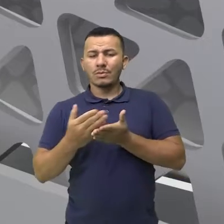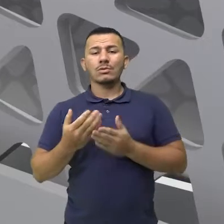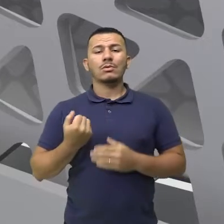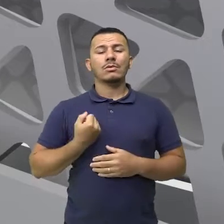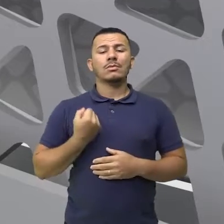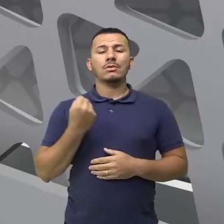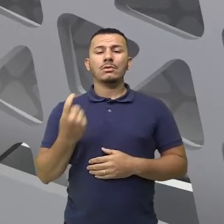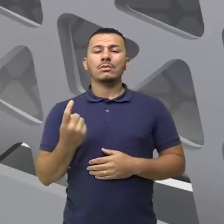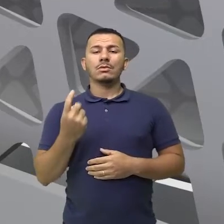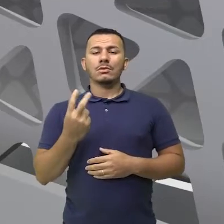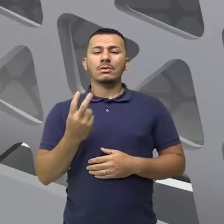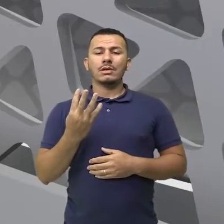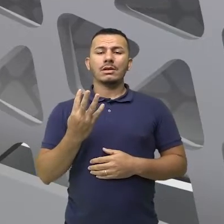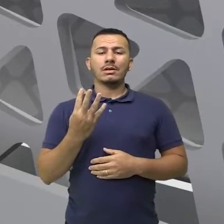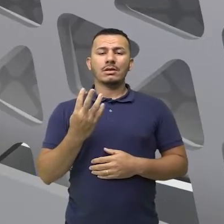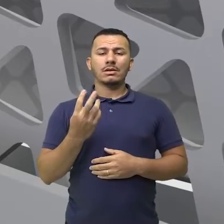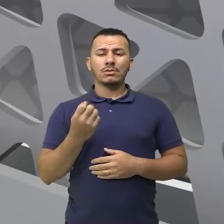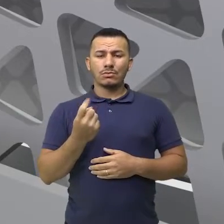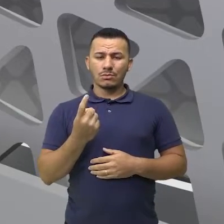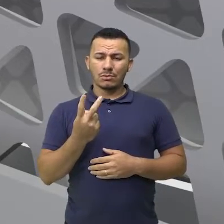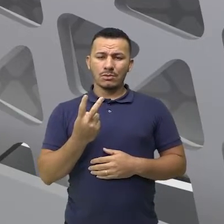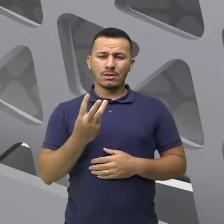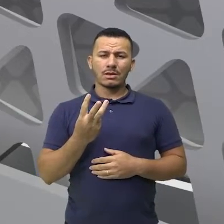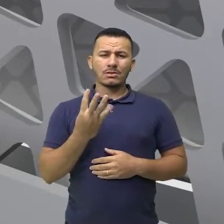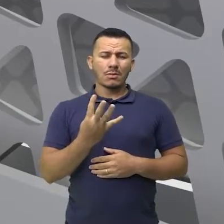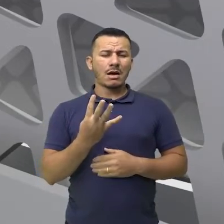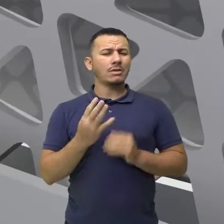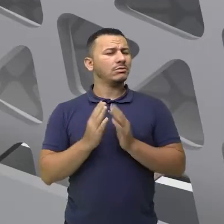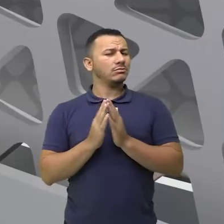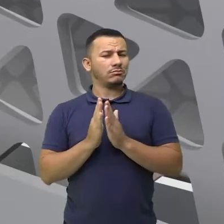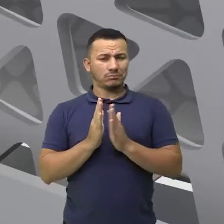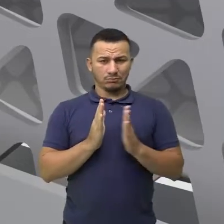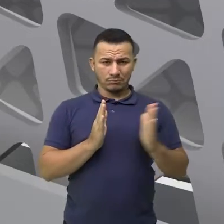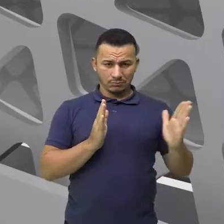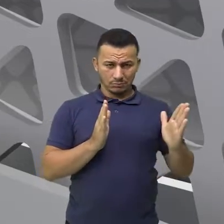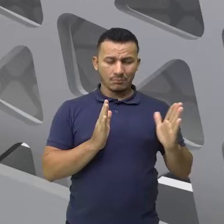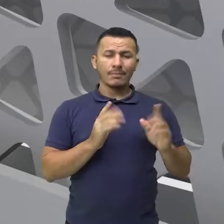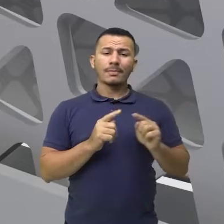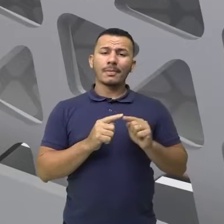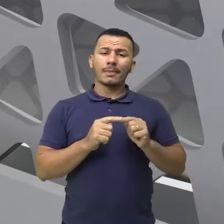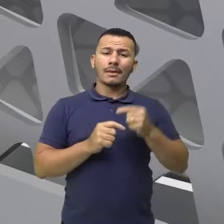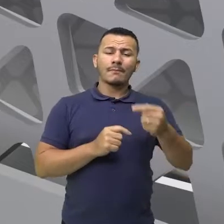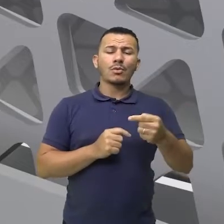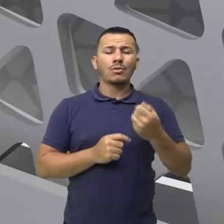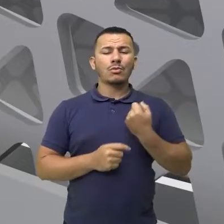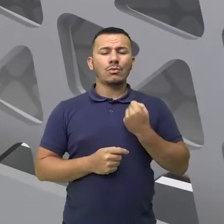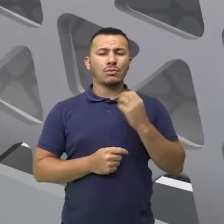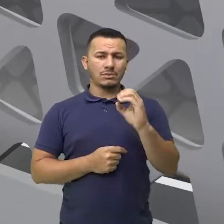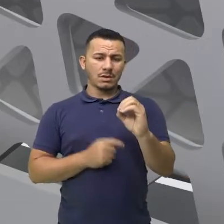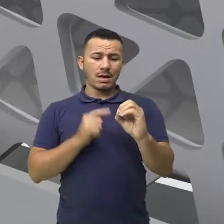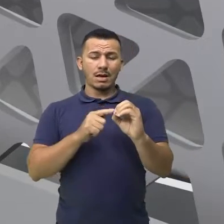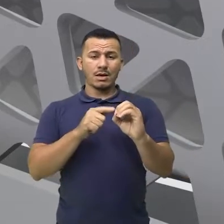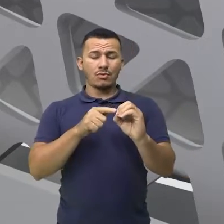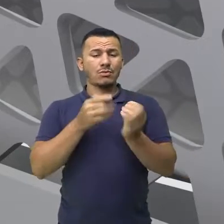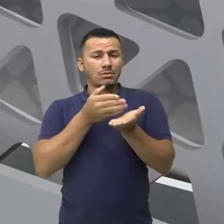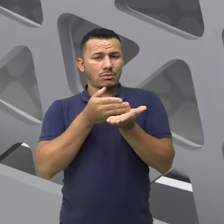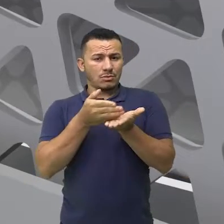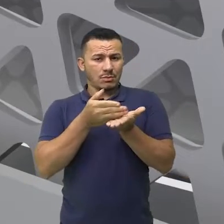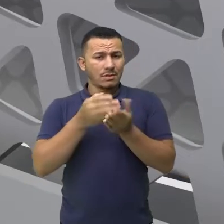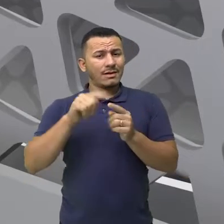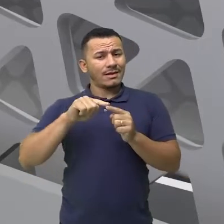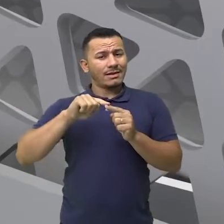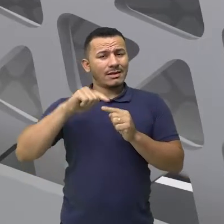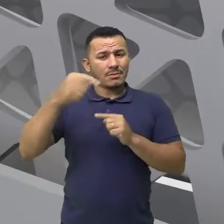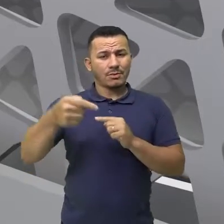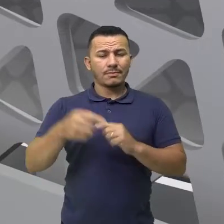3, no 4, reticência, ele é infinito. Depois, o zero, a origem. Né? A origem veio muito tempo